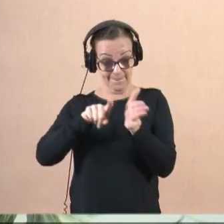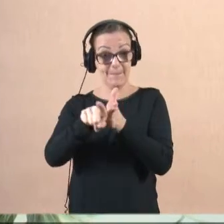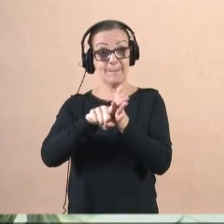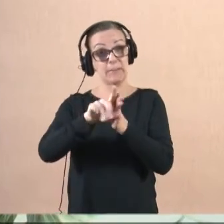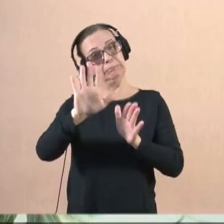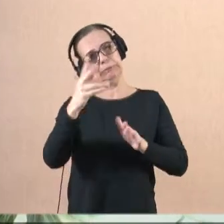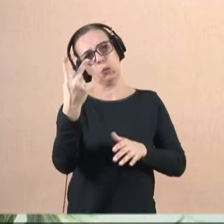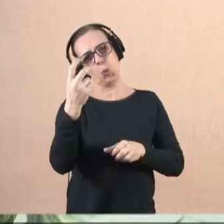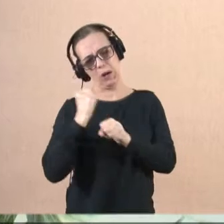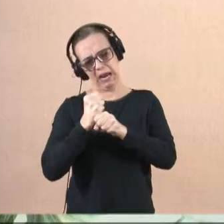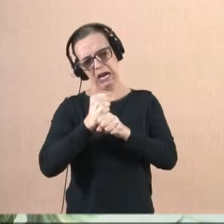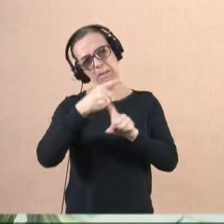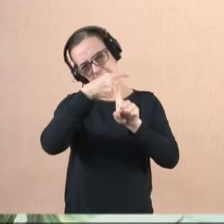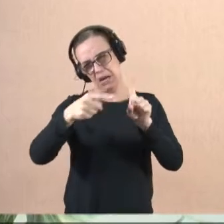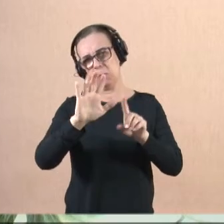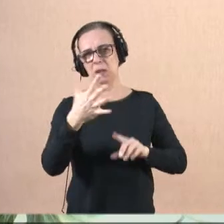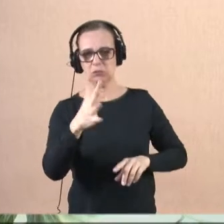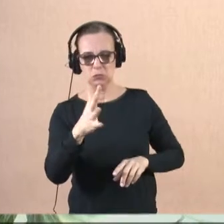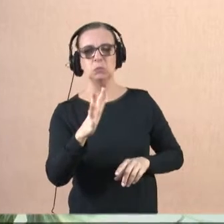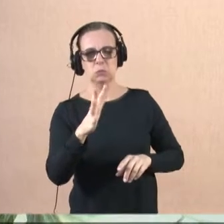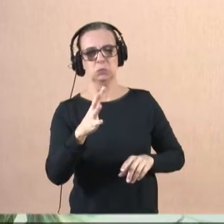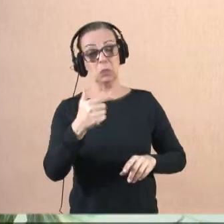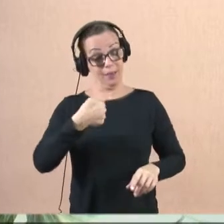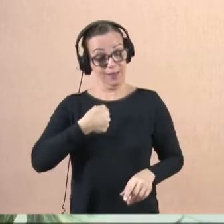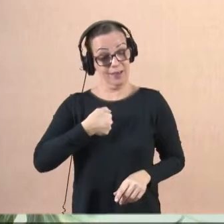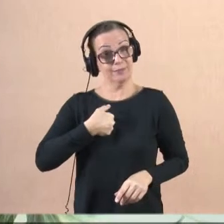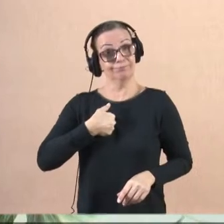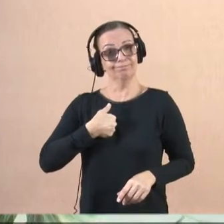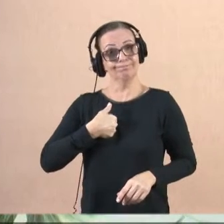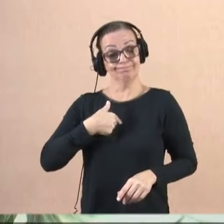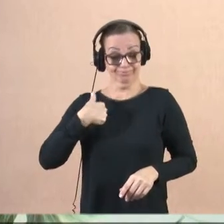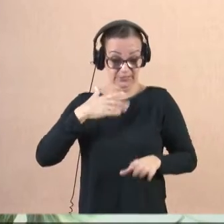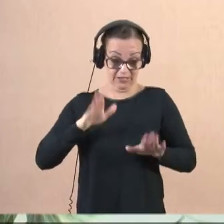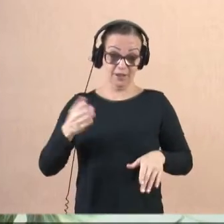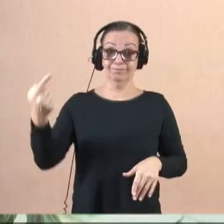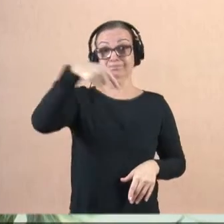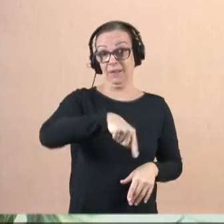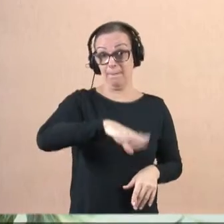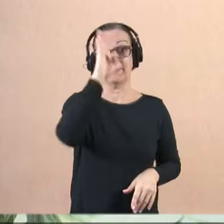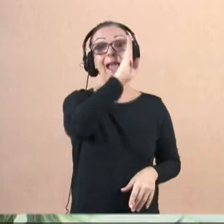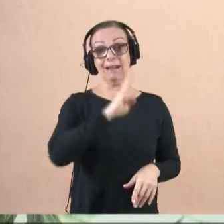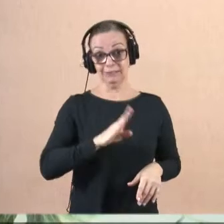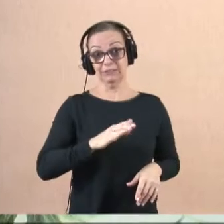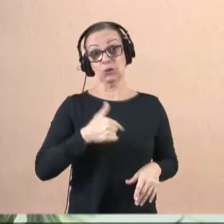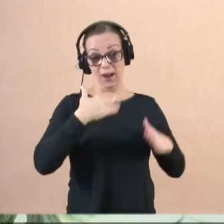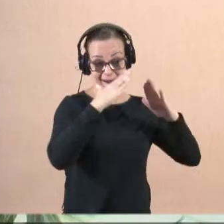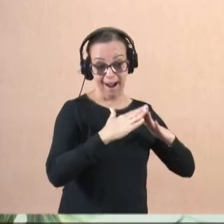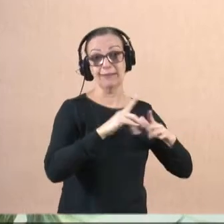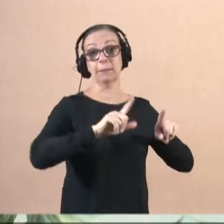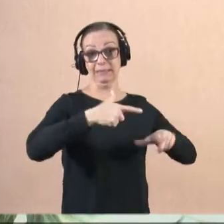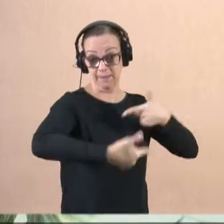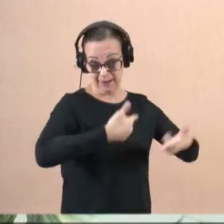faz mais ou menos dois anos e meio que é o pênis morando e trabalhando aqui no brasil em brasília